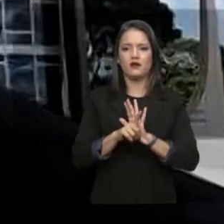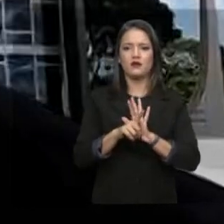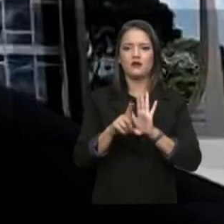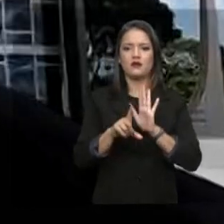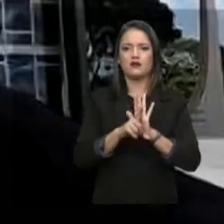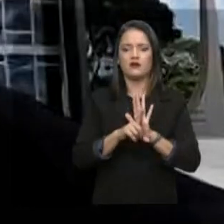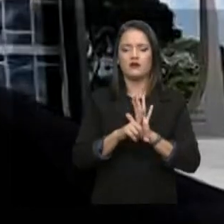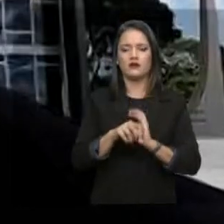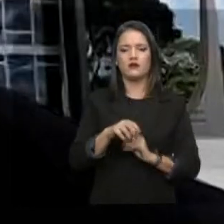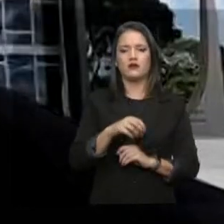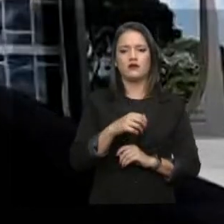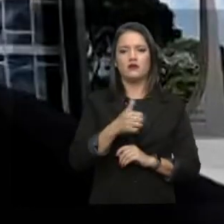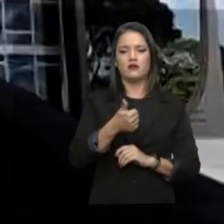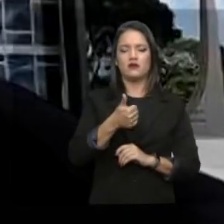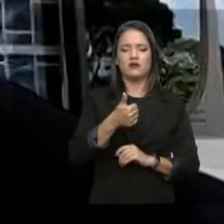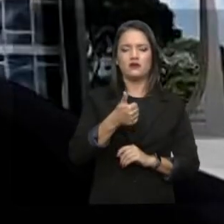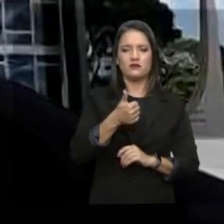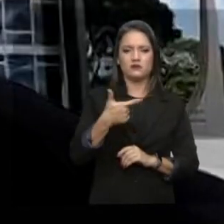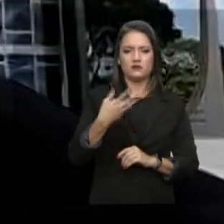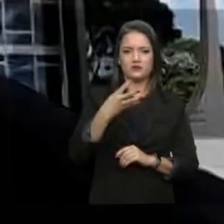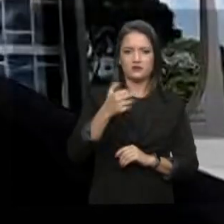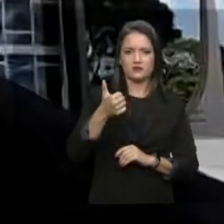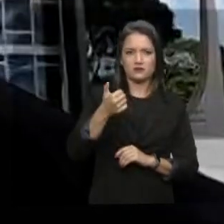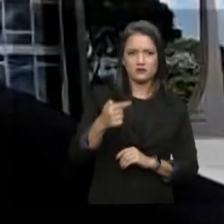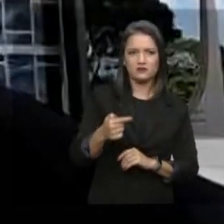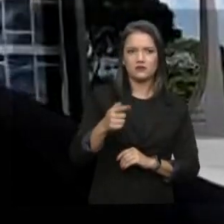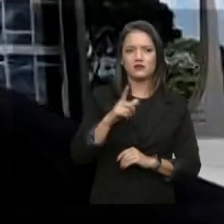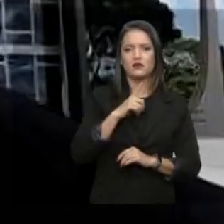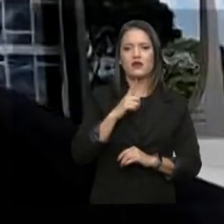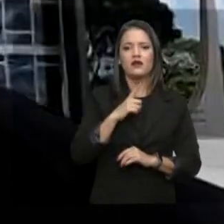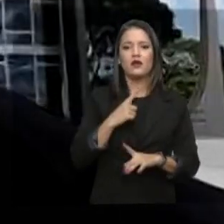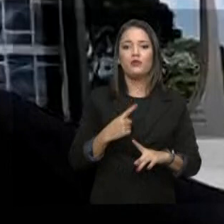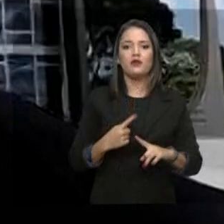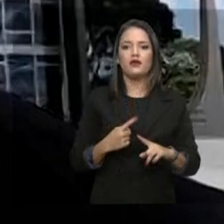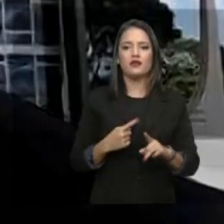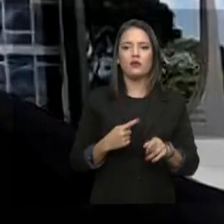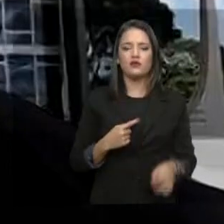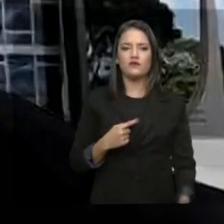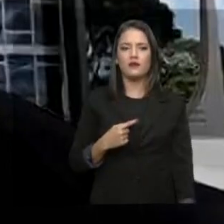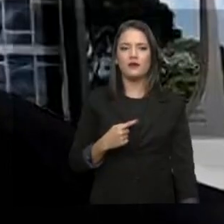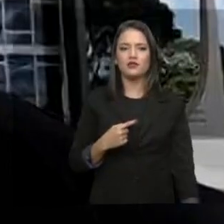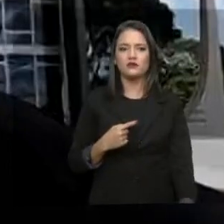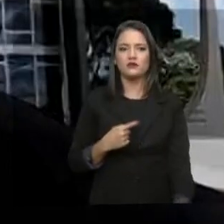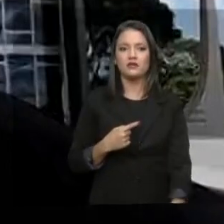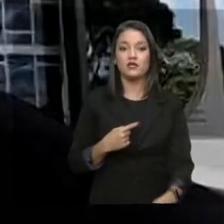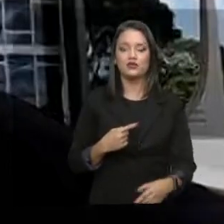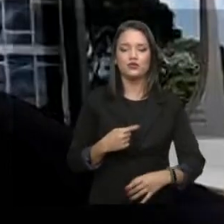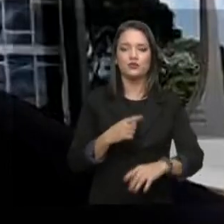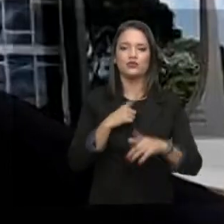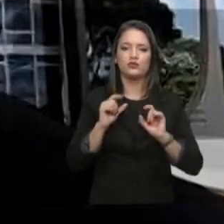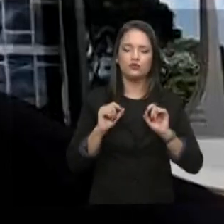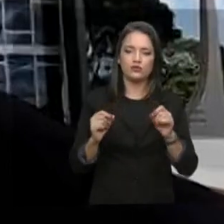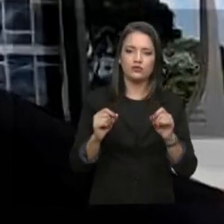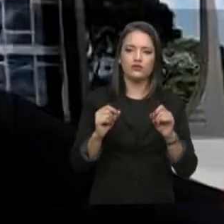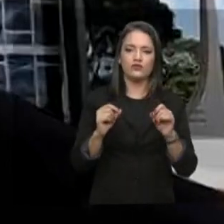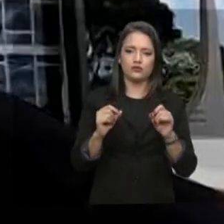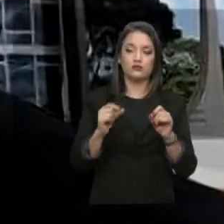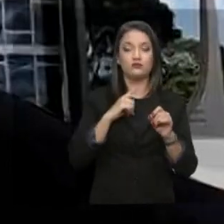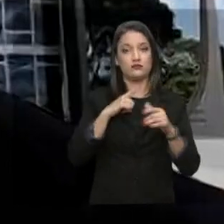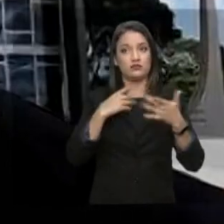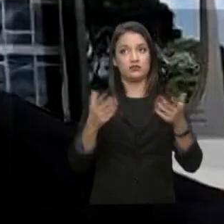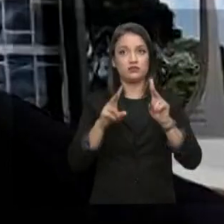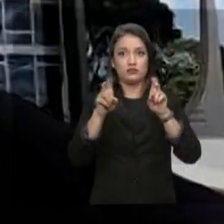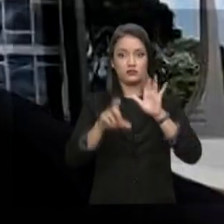3.445/2017, Lei de Imigração, e que não cabe recurso contra a decisão do Supremo sobre extradição, artigo 90 da mencionada lei.